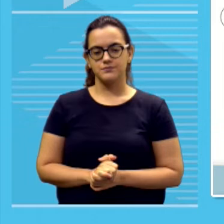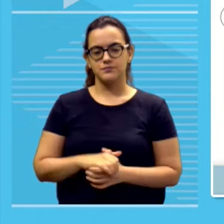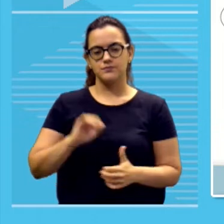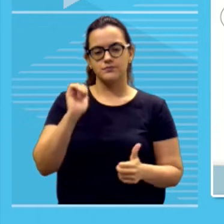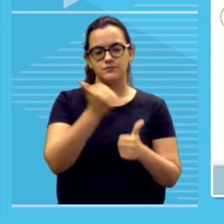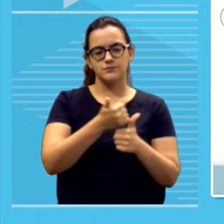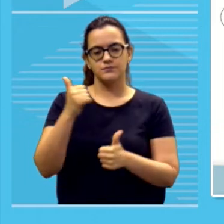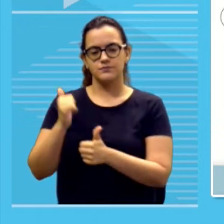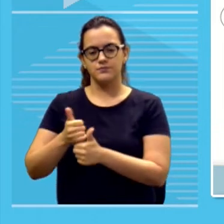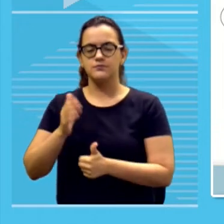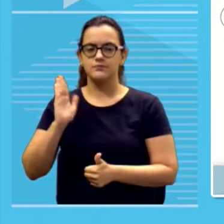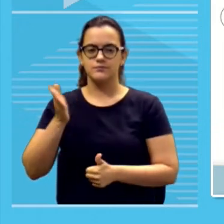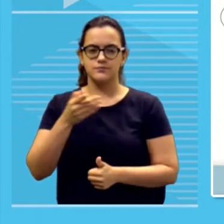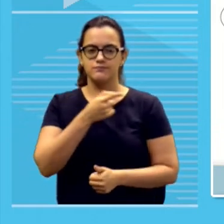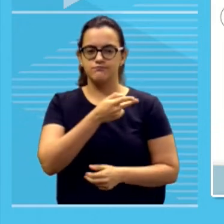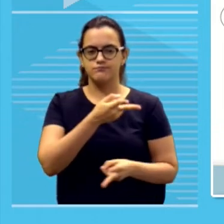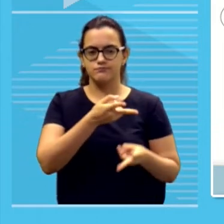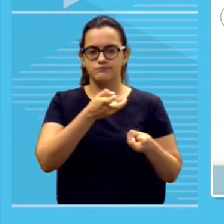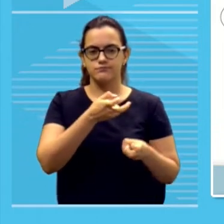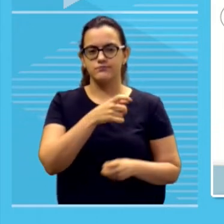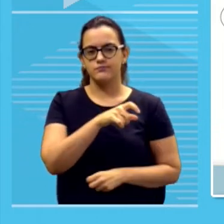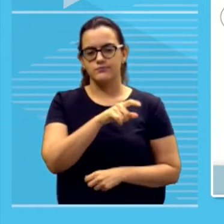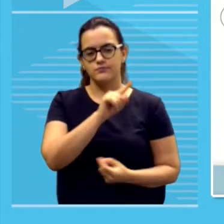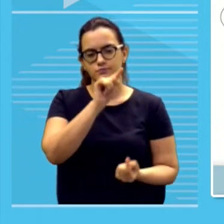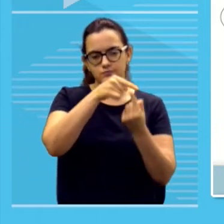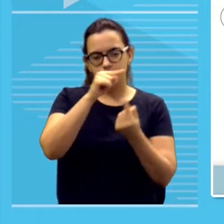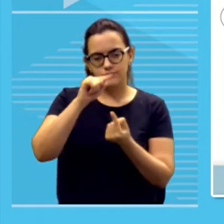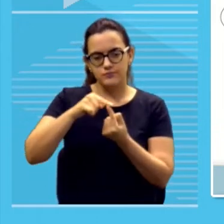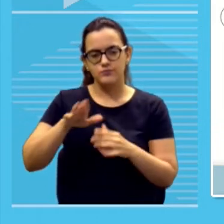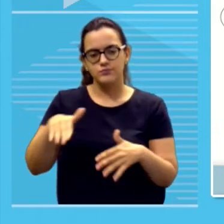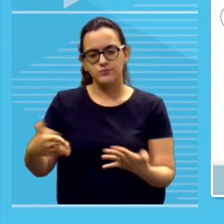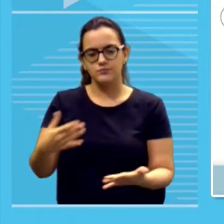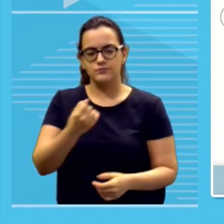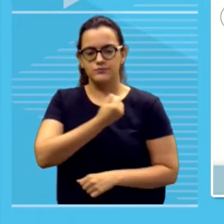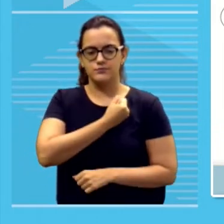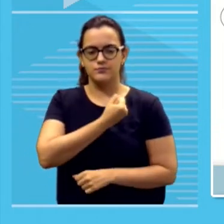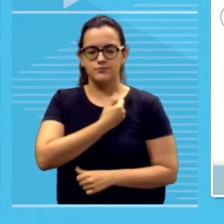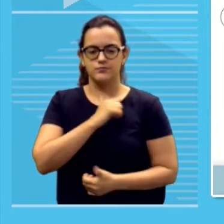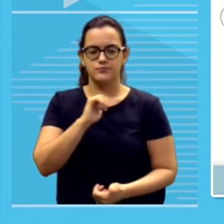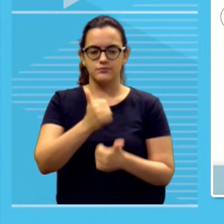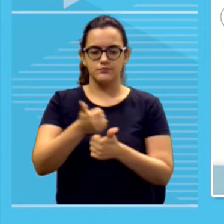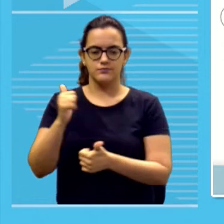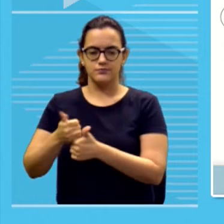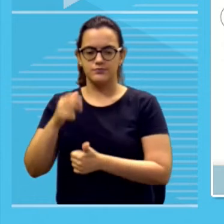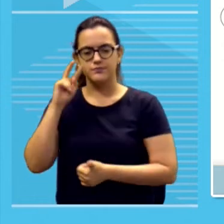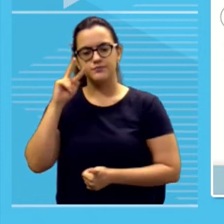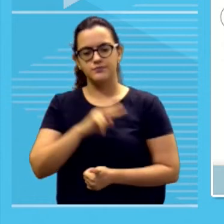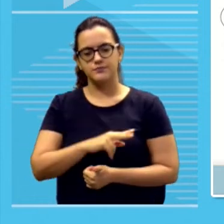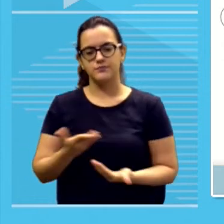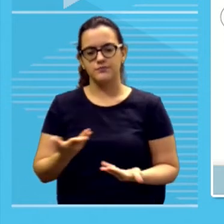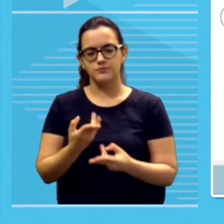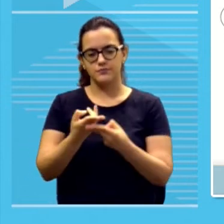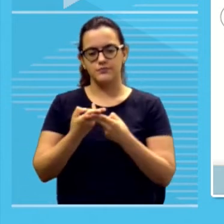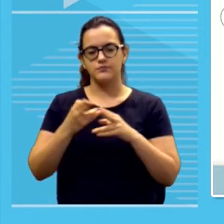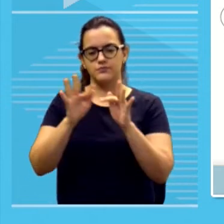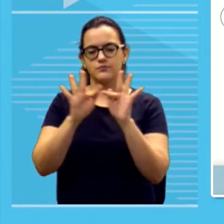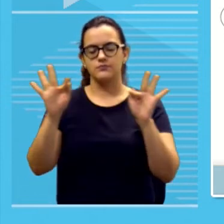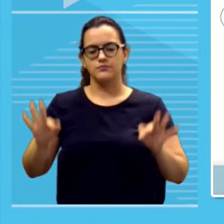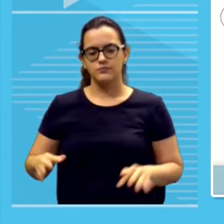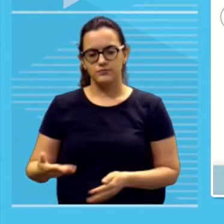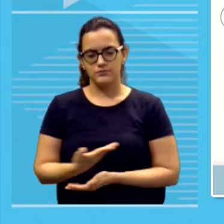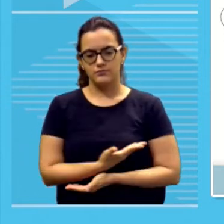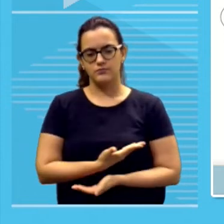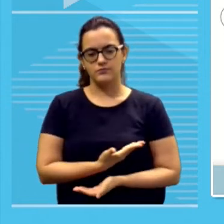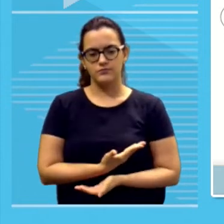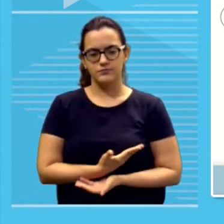os Y do ponto c é 3 - o y do ponto de é um